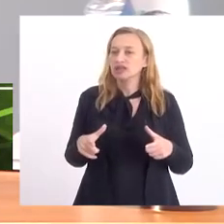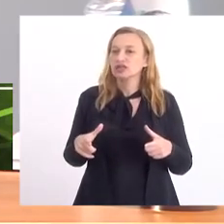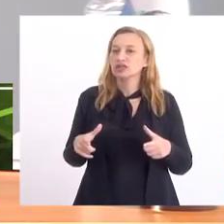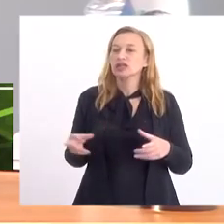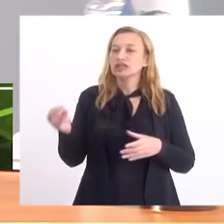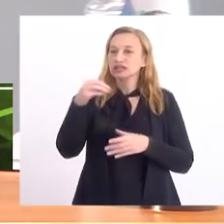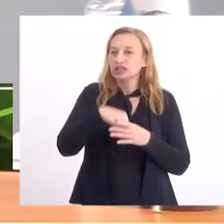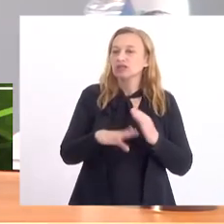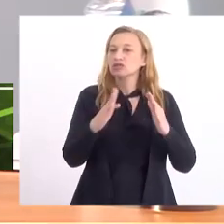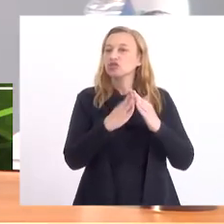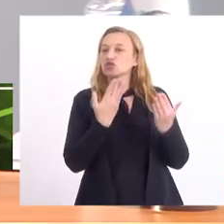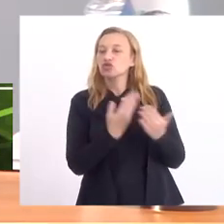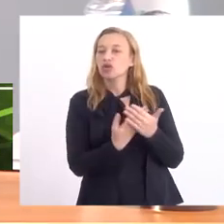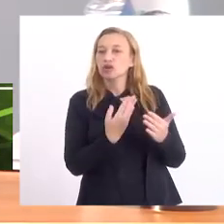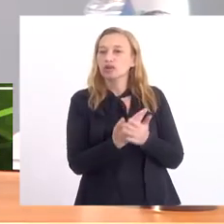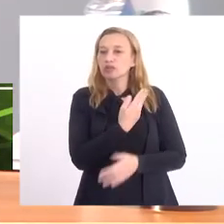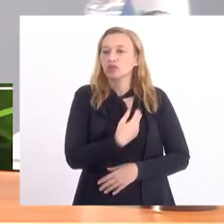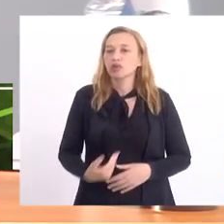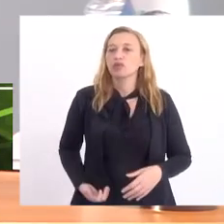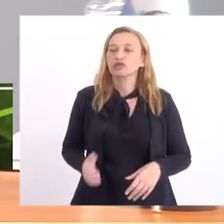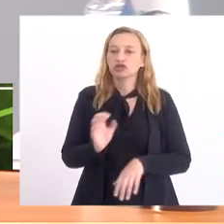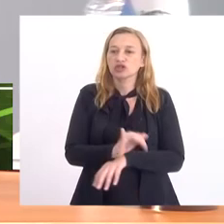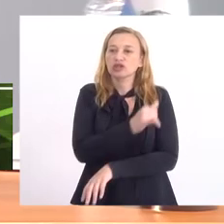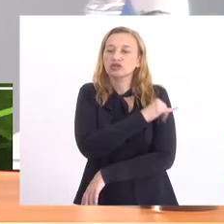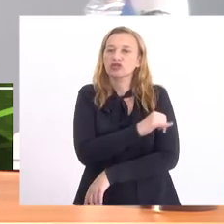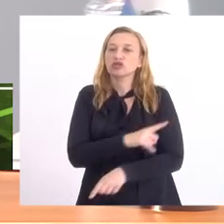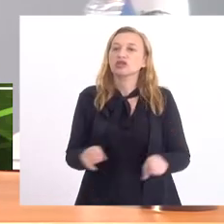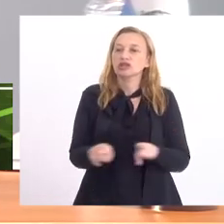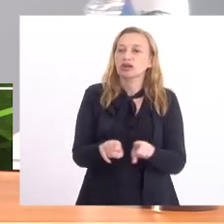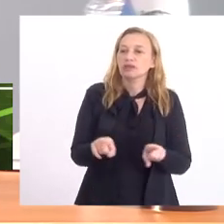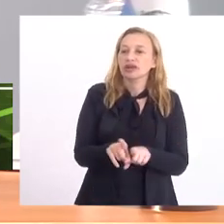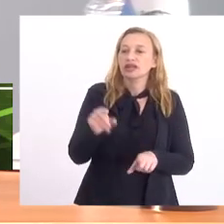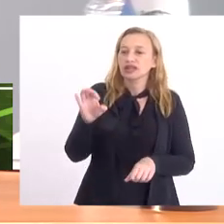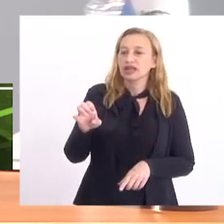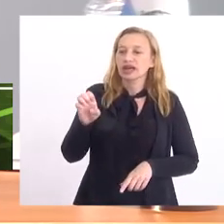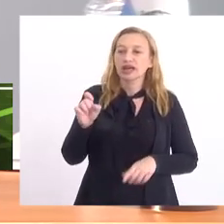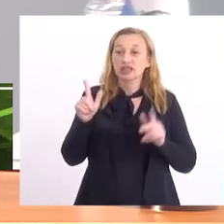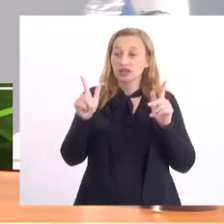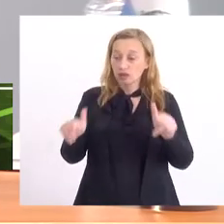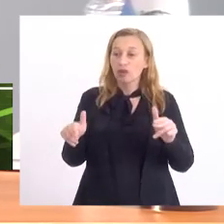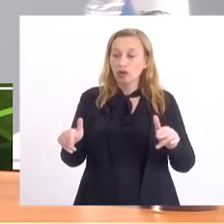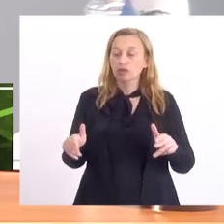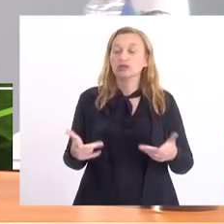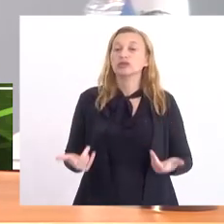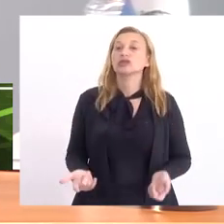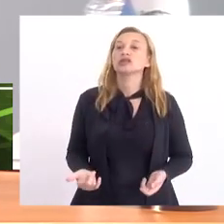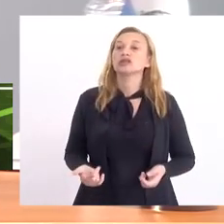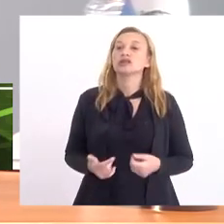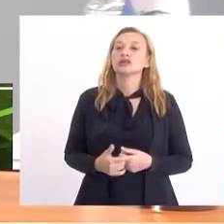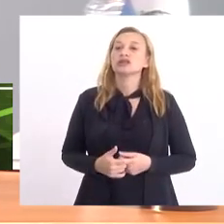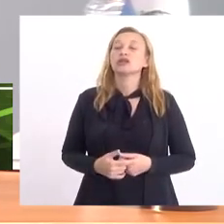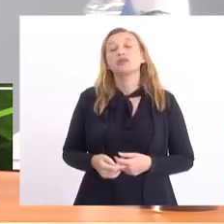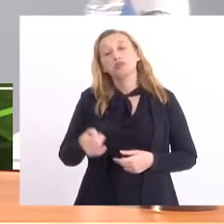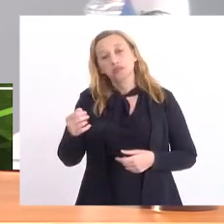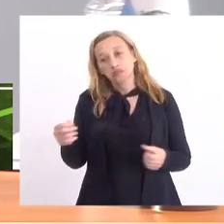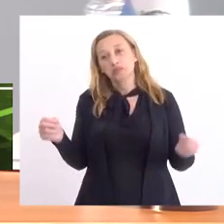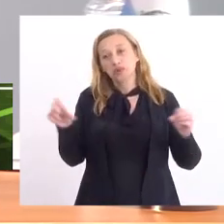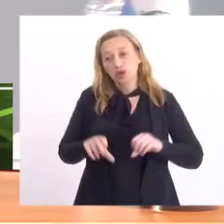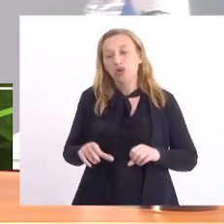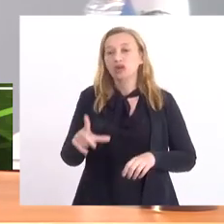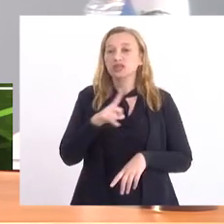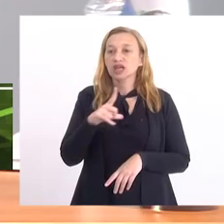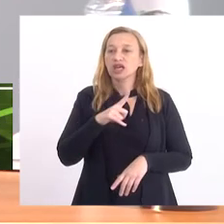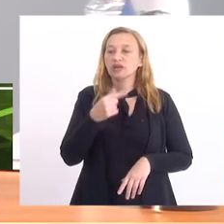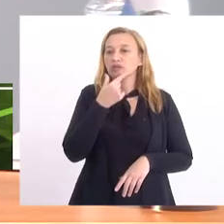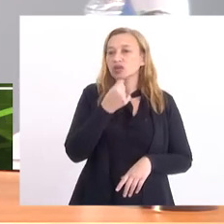dentro da escola pública no estado do Rio de Janeiro, e no Degase não seria diferente, e talvez até um pouco pior. Tem garotos que estão